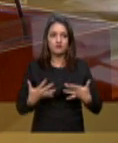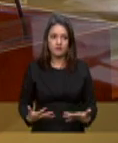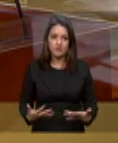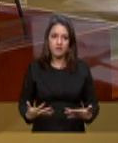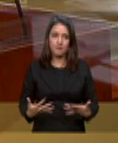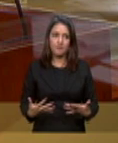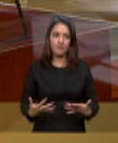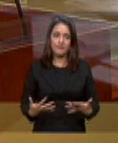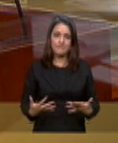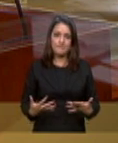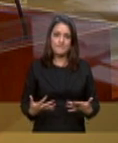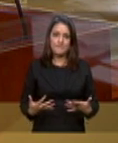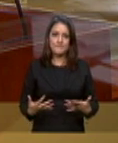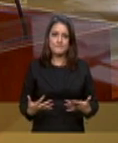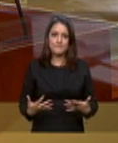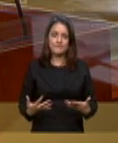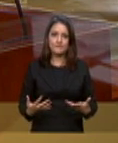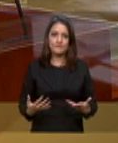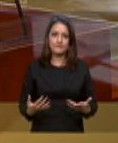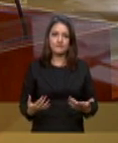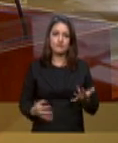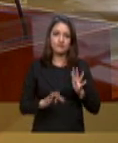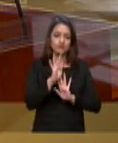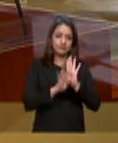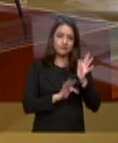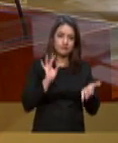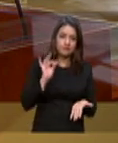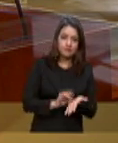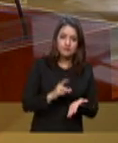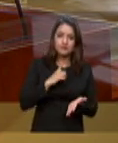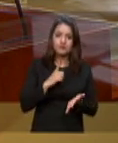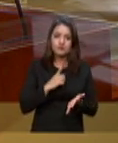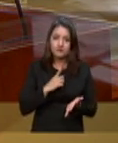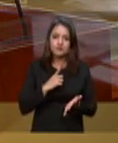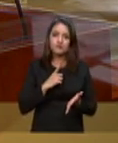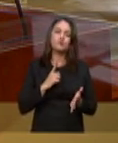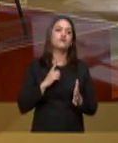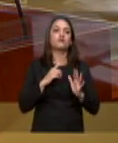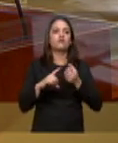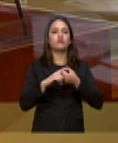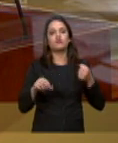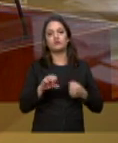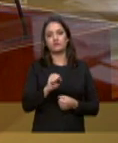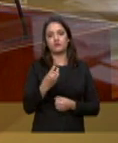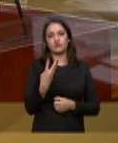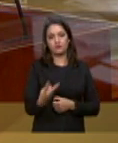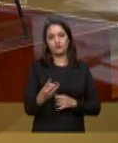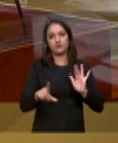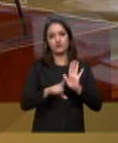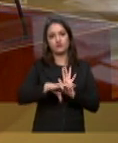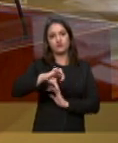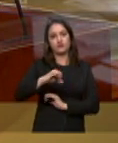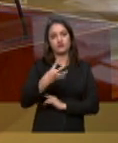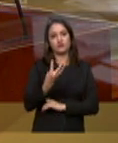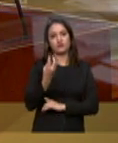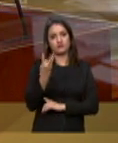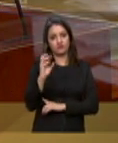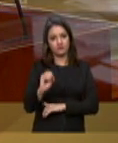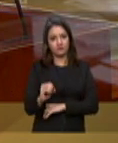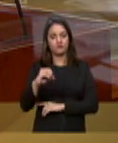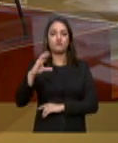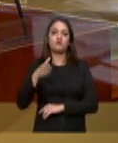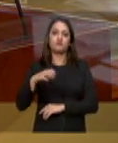da redação original do dispositivo, né, impugnado, que é o artigo 83 da Lei 9.430, de 96.